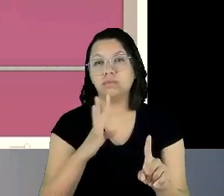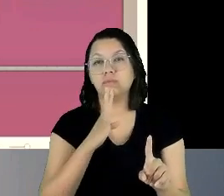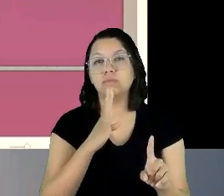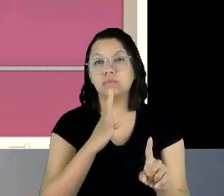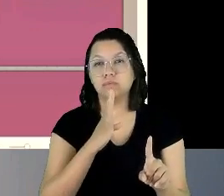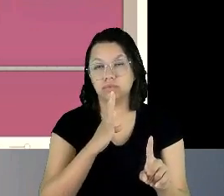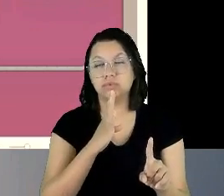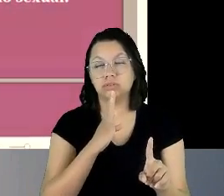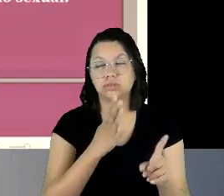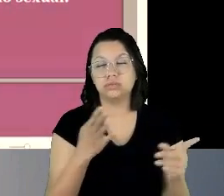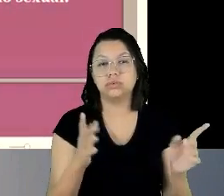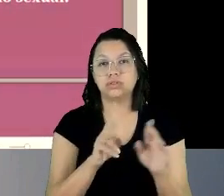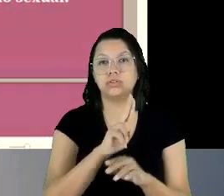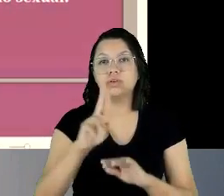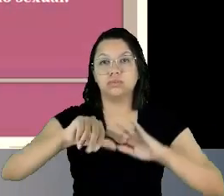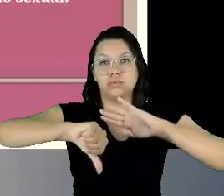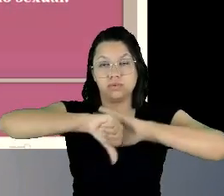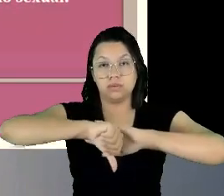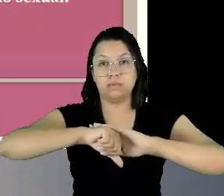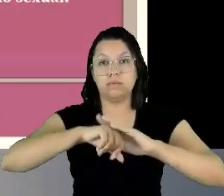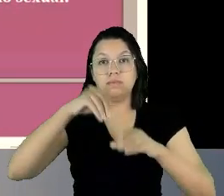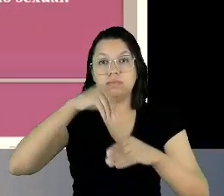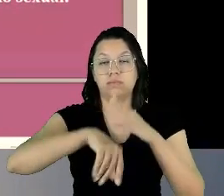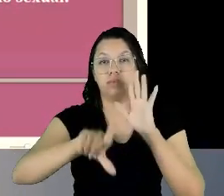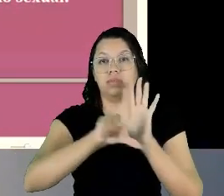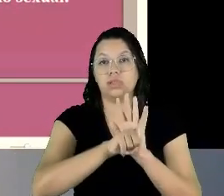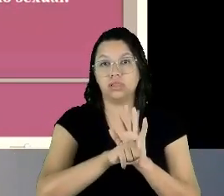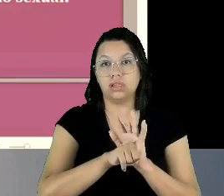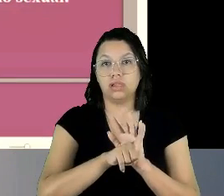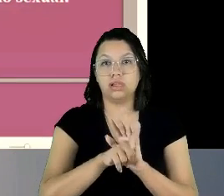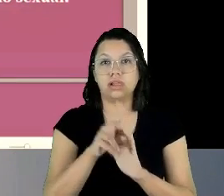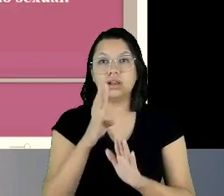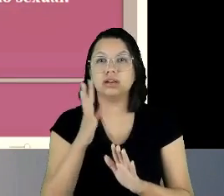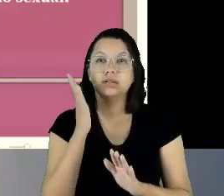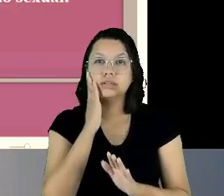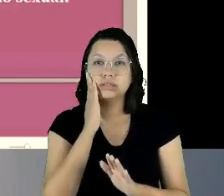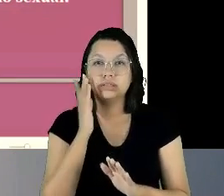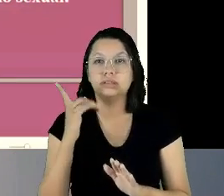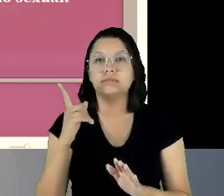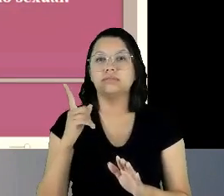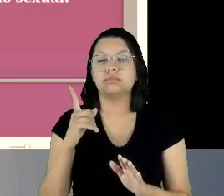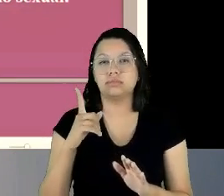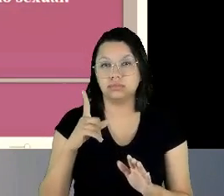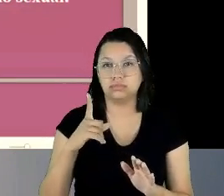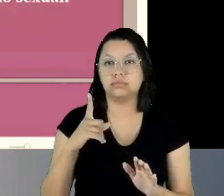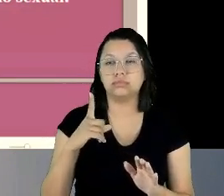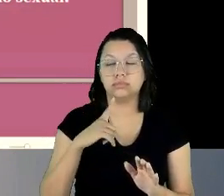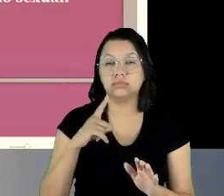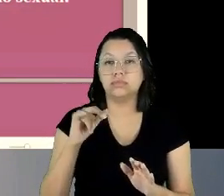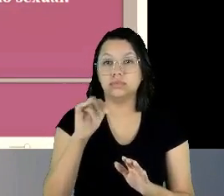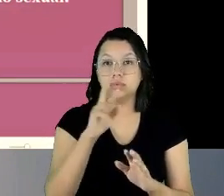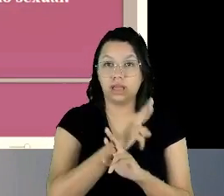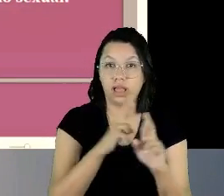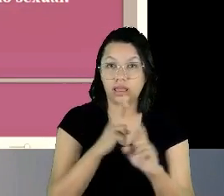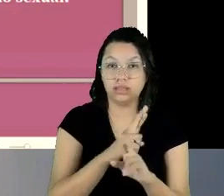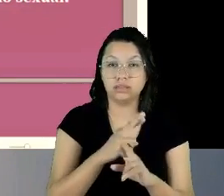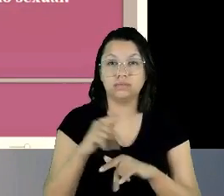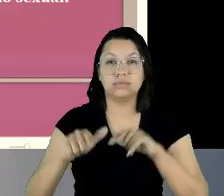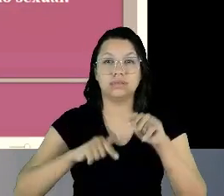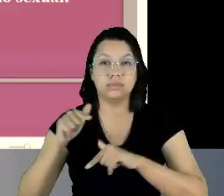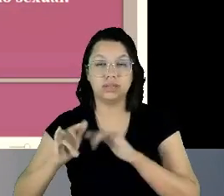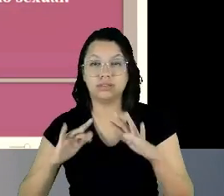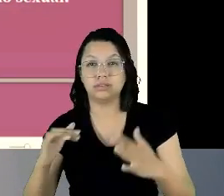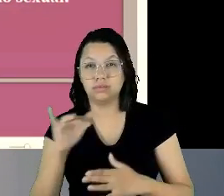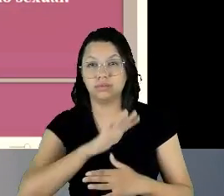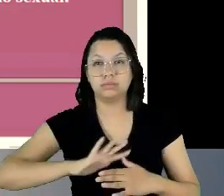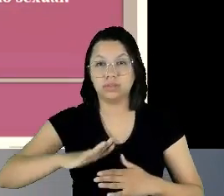conhece comumente esse crime, ele, na verdade, na legislação, vocês bem sabem, ele está previsto numa esfera trabalhista. Então, no espaço